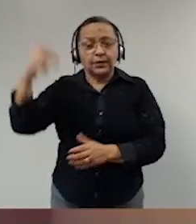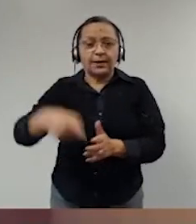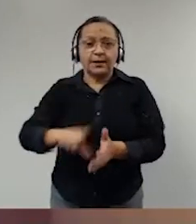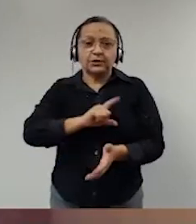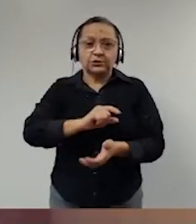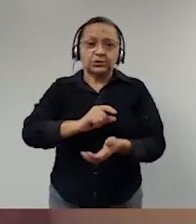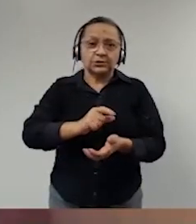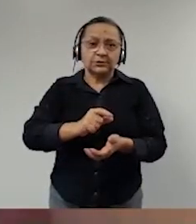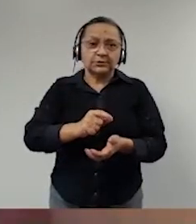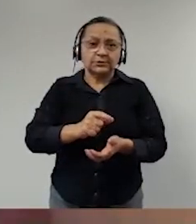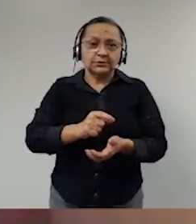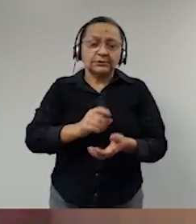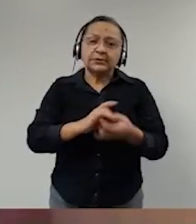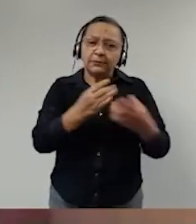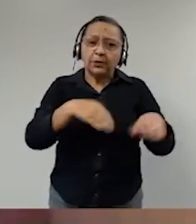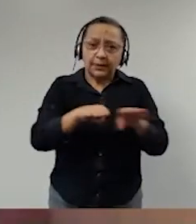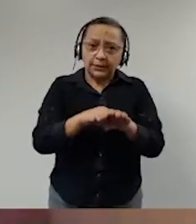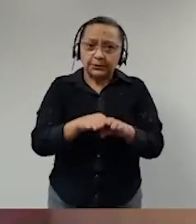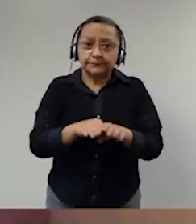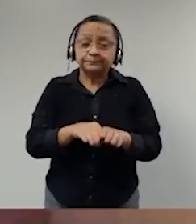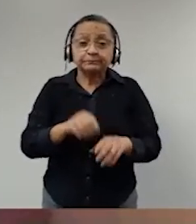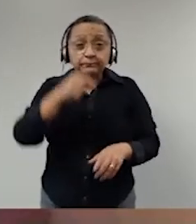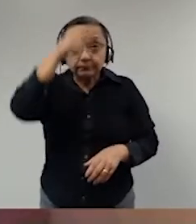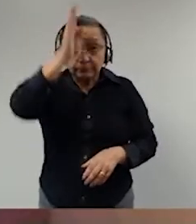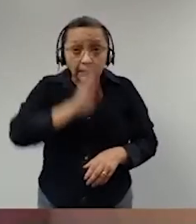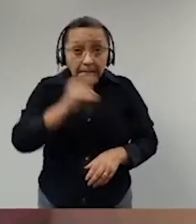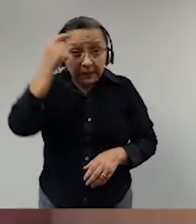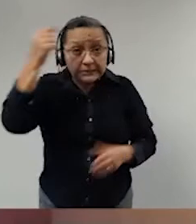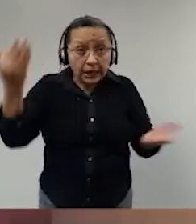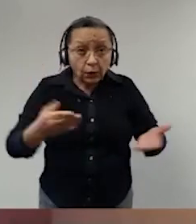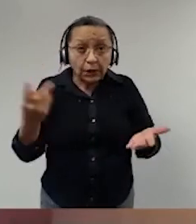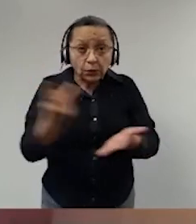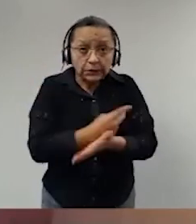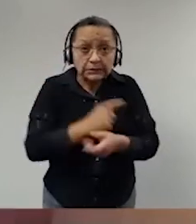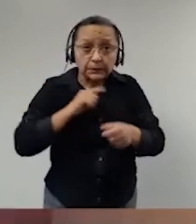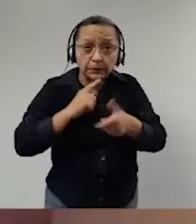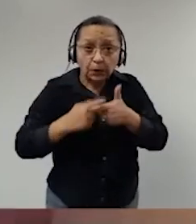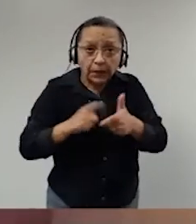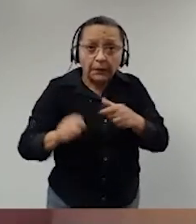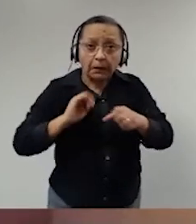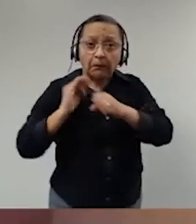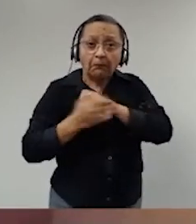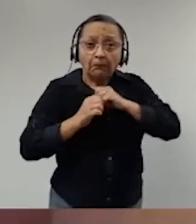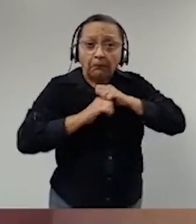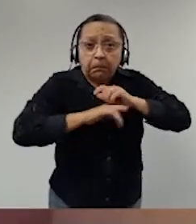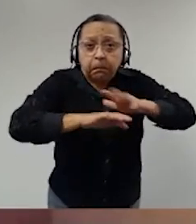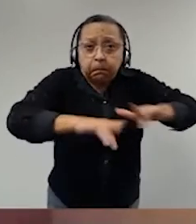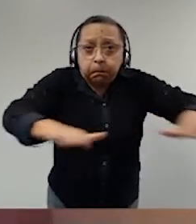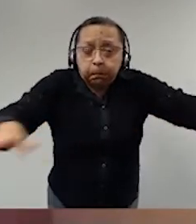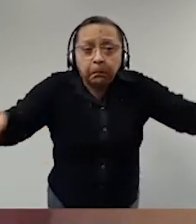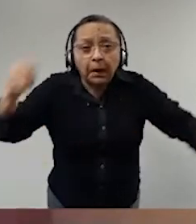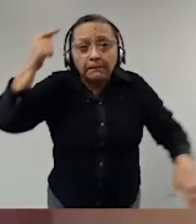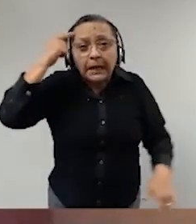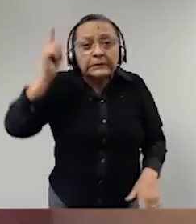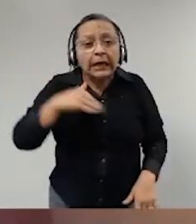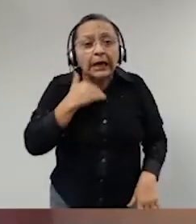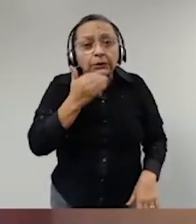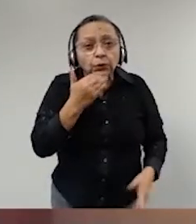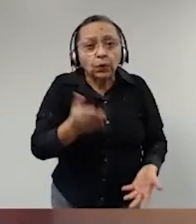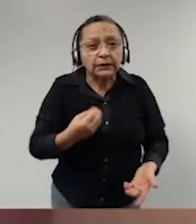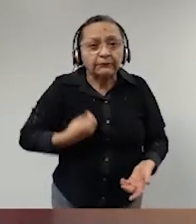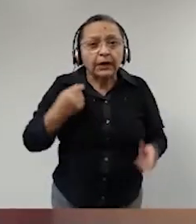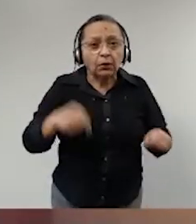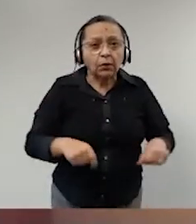Brasil não está vivendo o que está vivendo à toa. O que nós estamos vivendo hoje, em termos de governo,